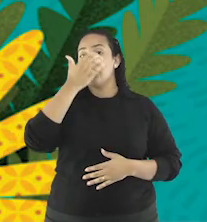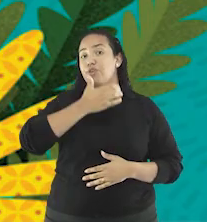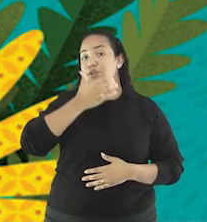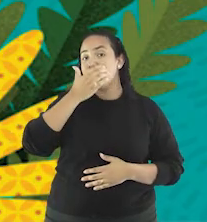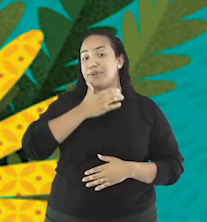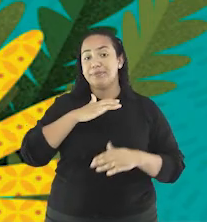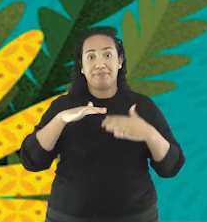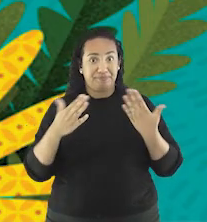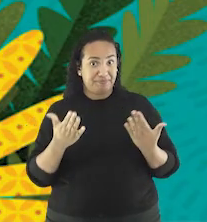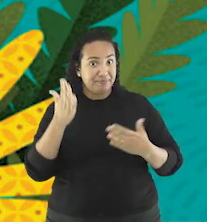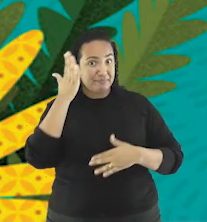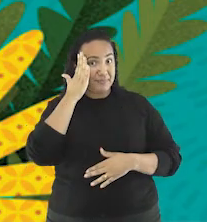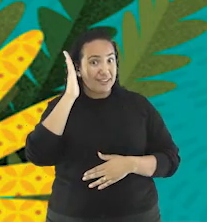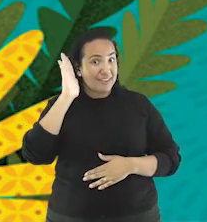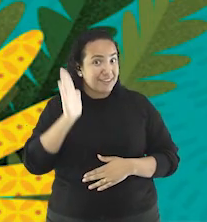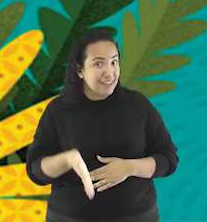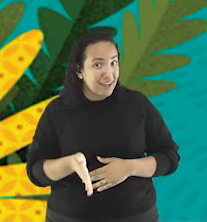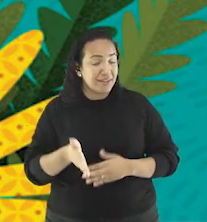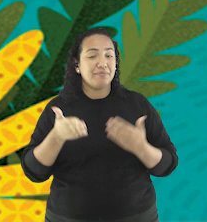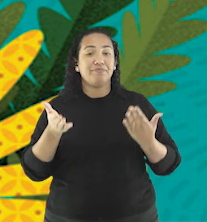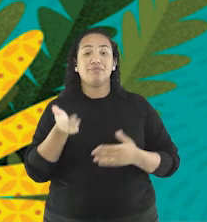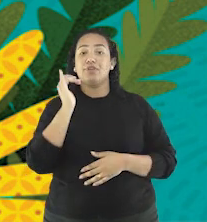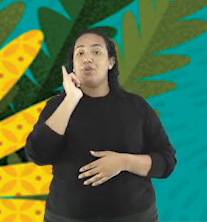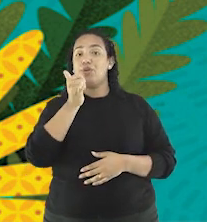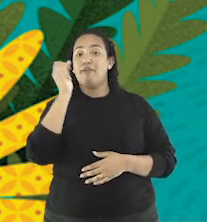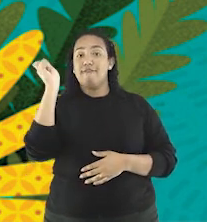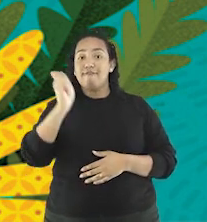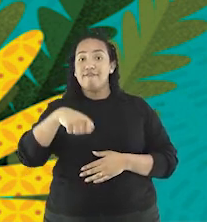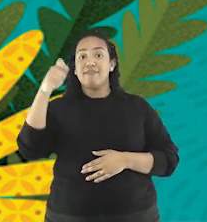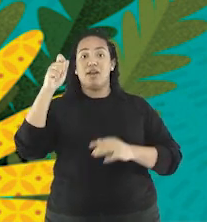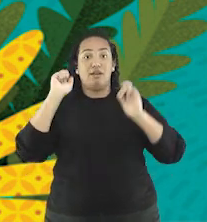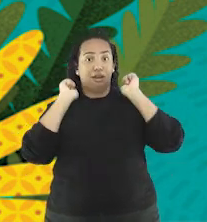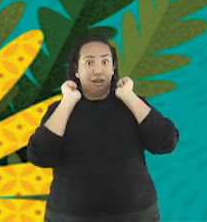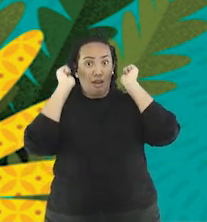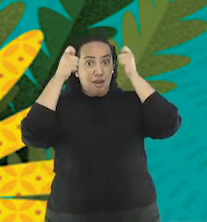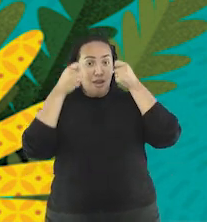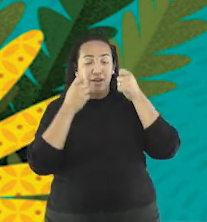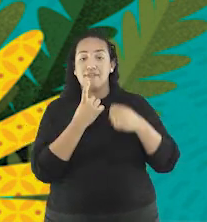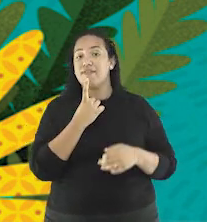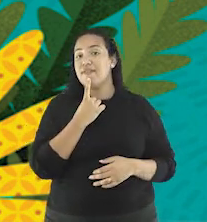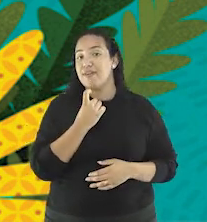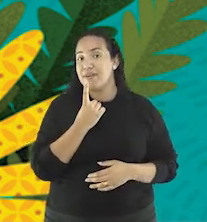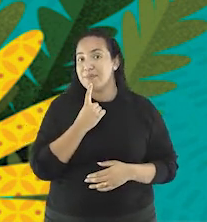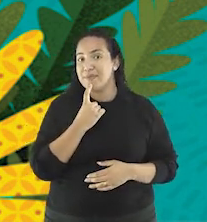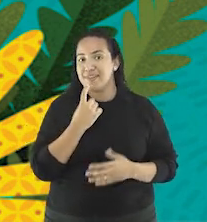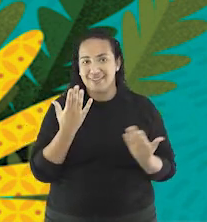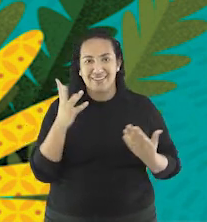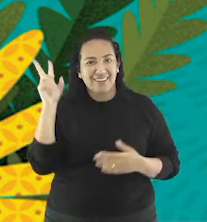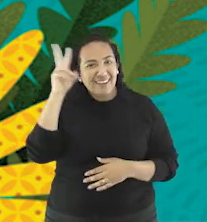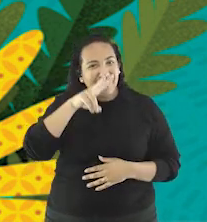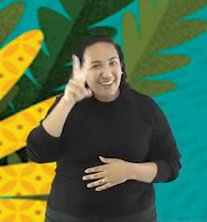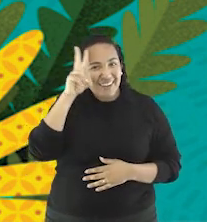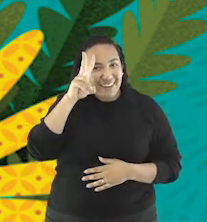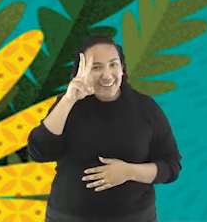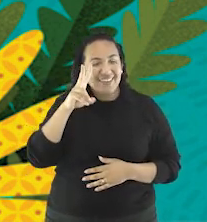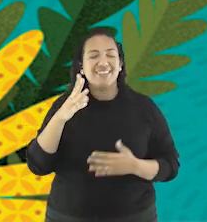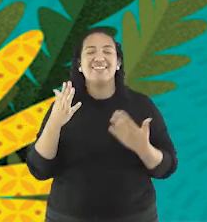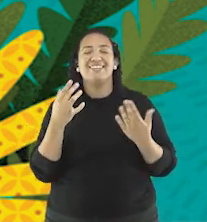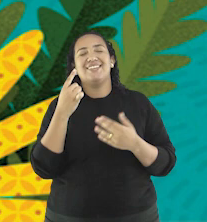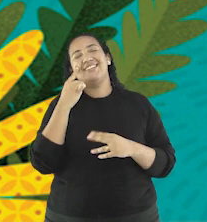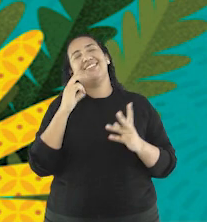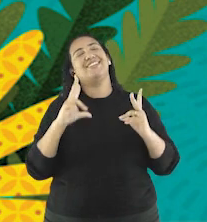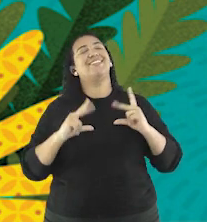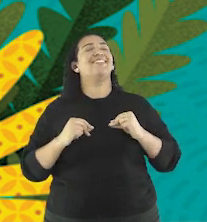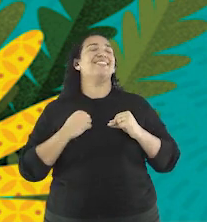E aí, já sabem? É o conto de fadas Chapeuzinho Vermelho. Lembram?